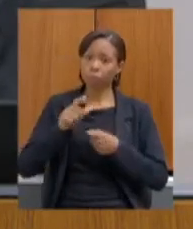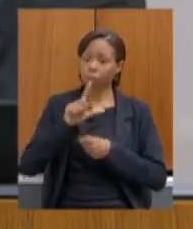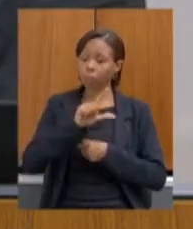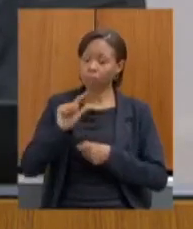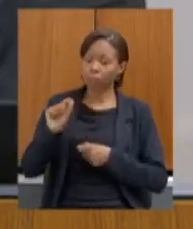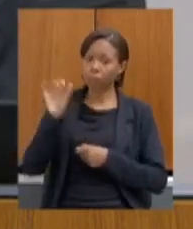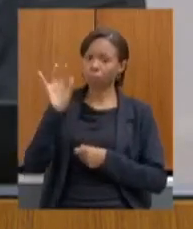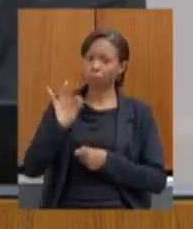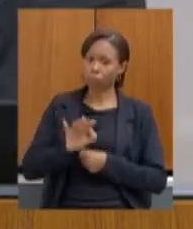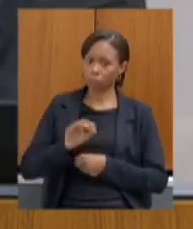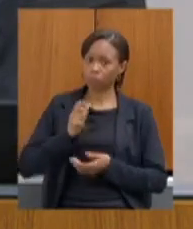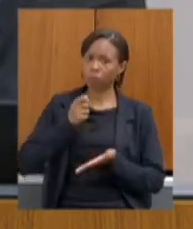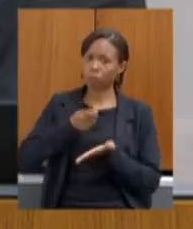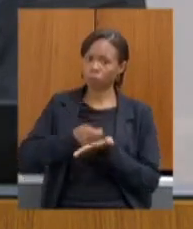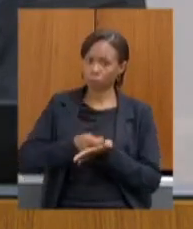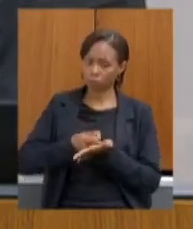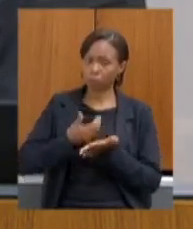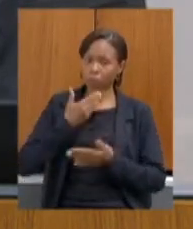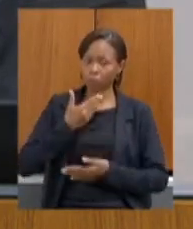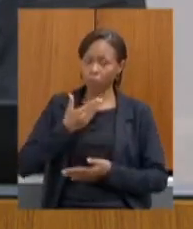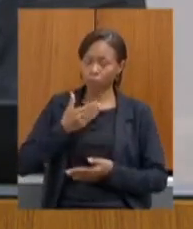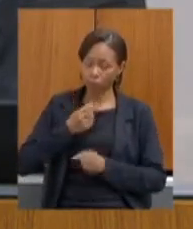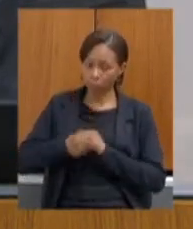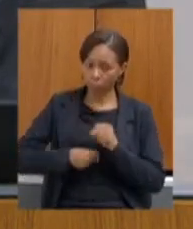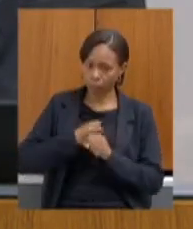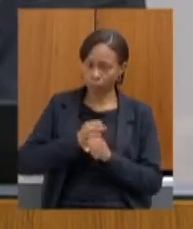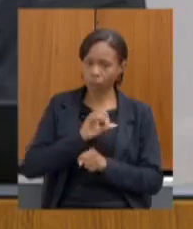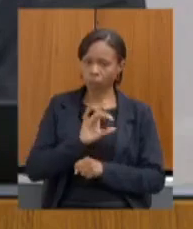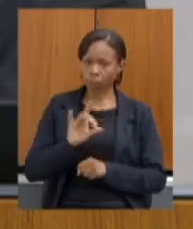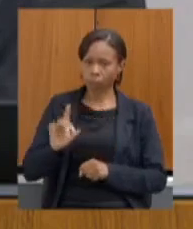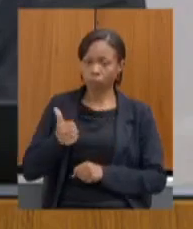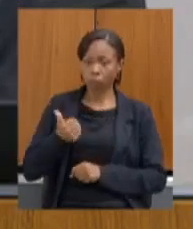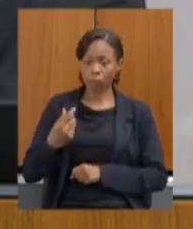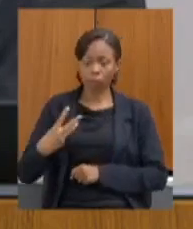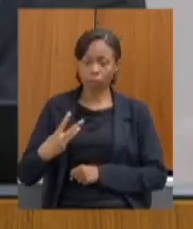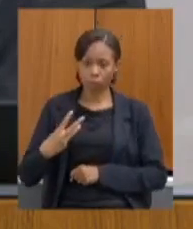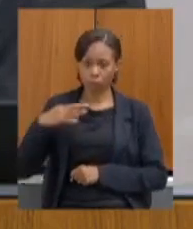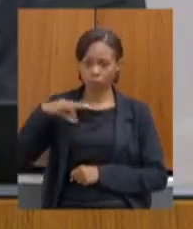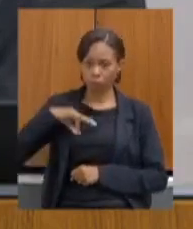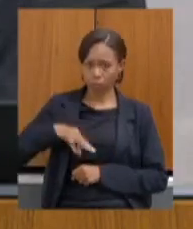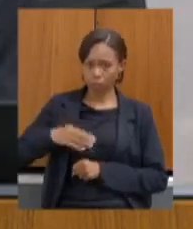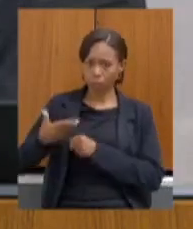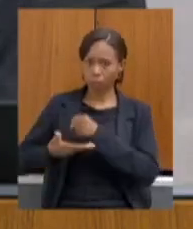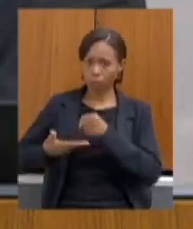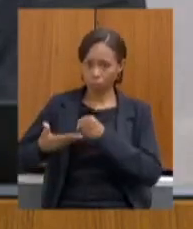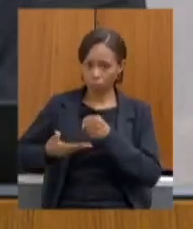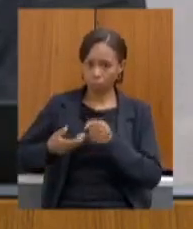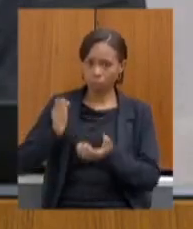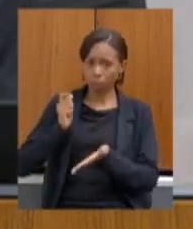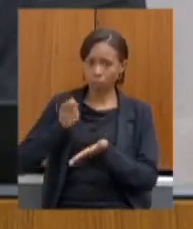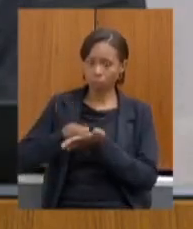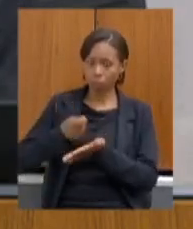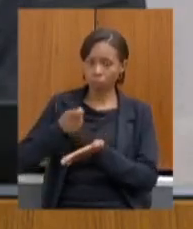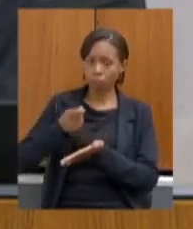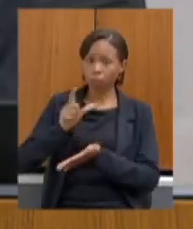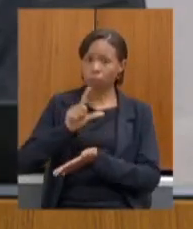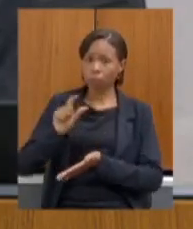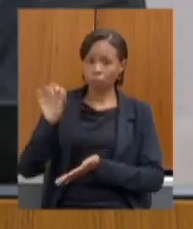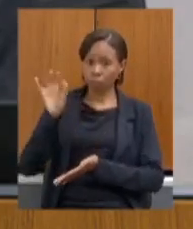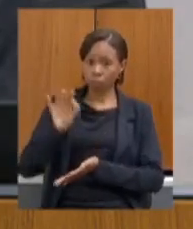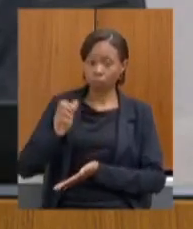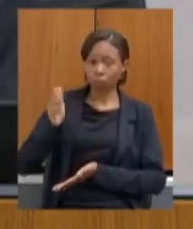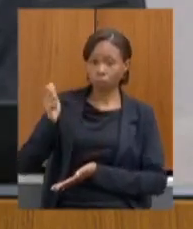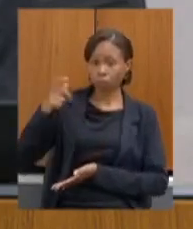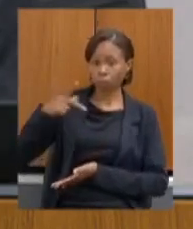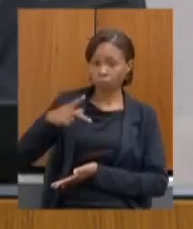no final de cada ano. Ressalta-se que o 13º salário calculado com base na remuneração integral ou no valor da aposentadoria é um